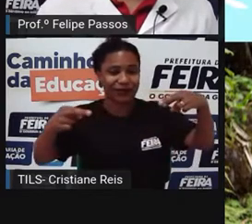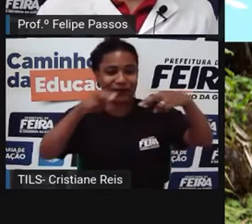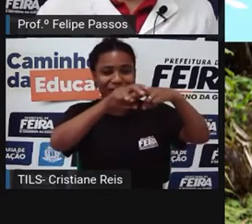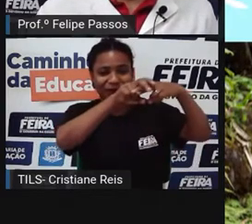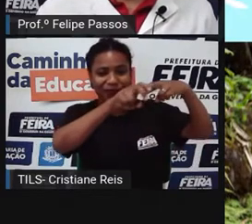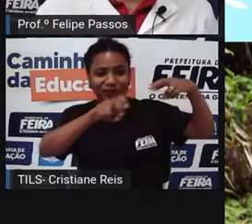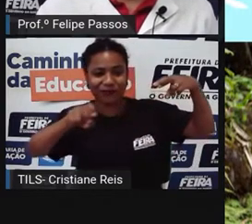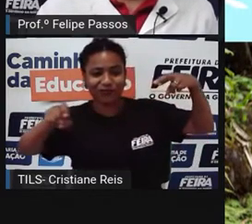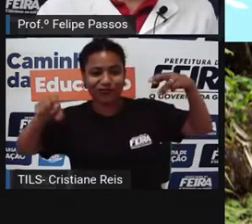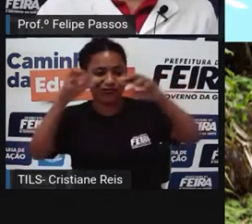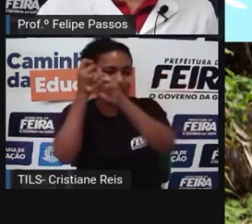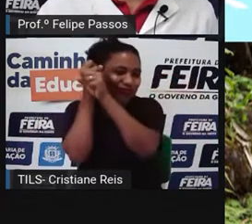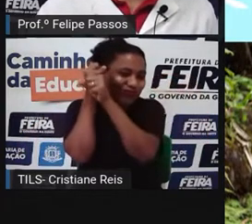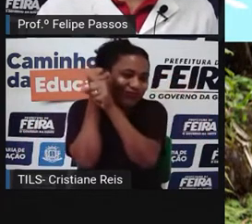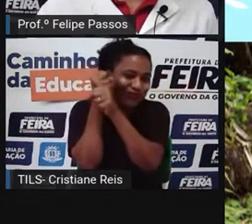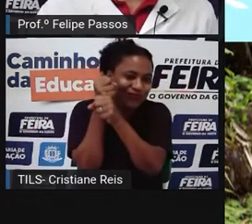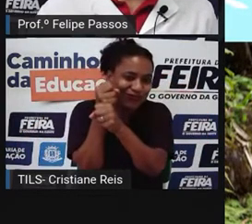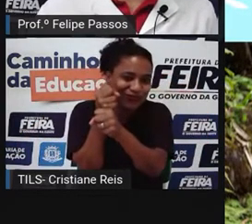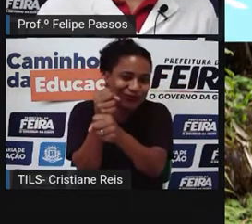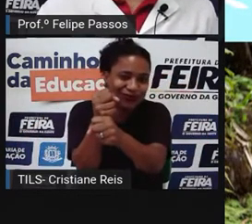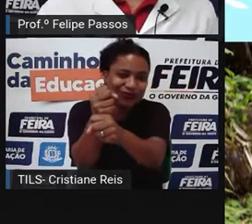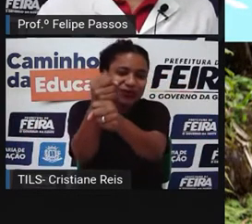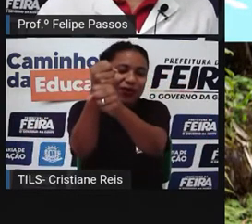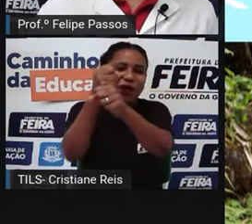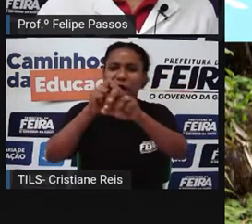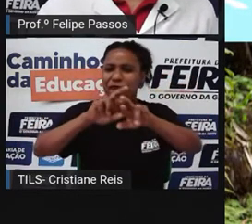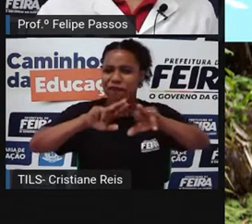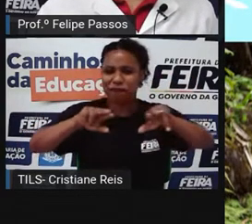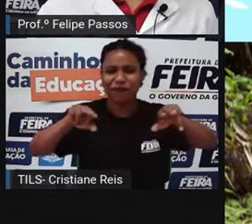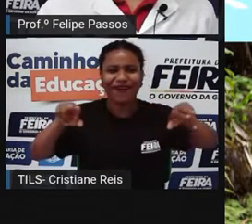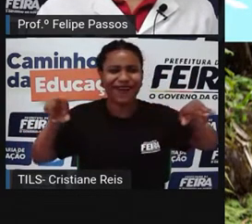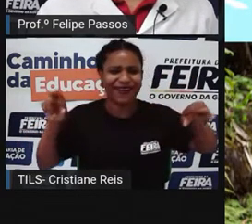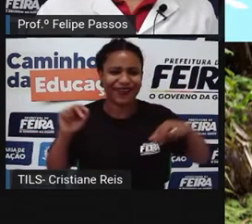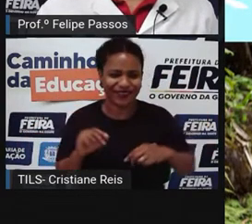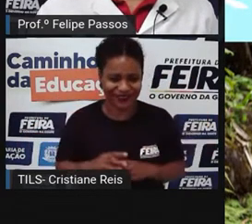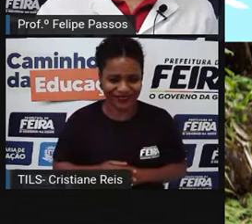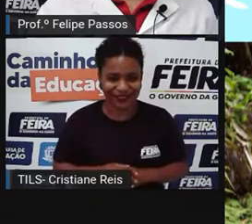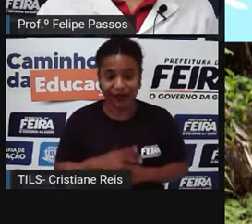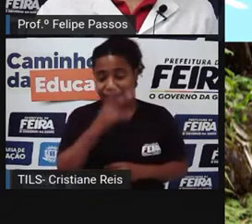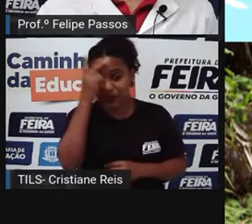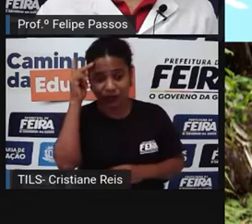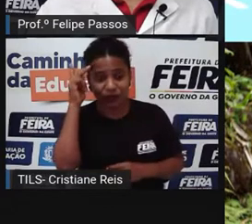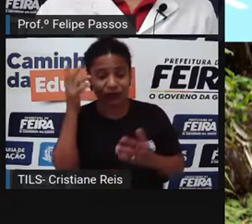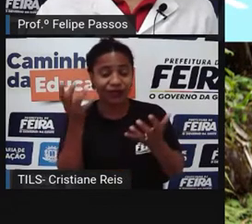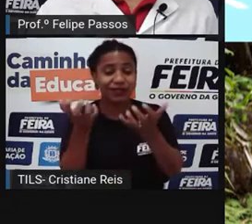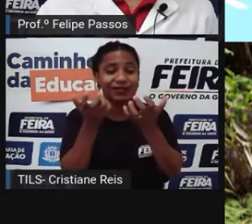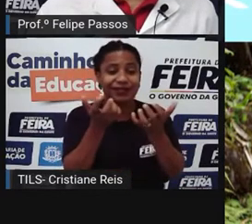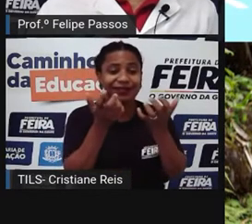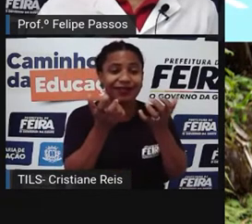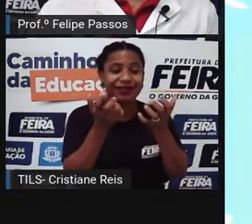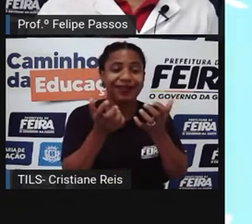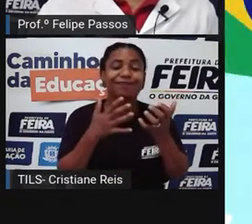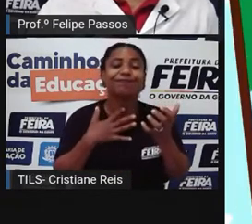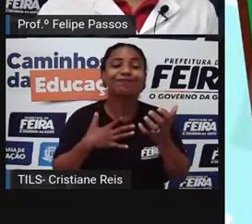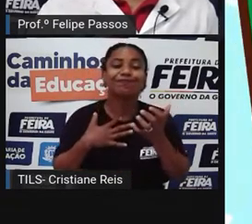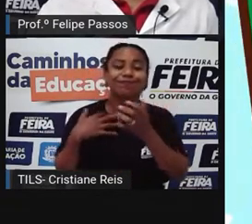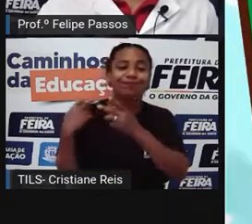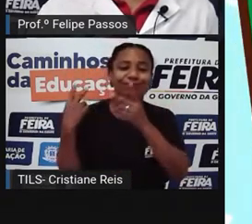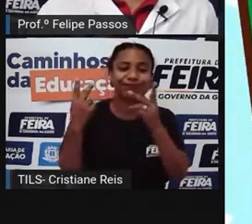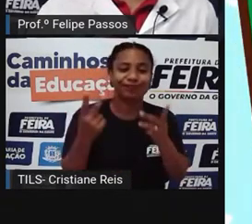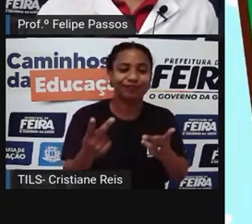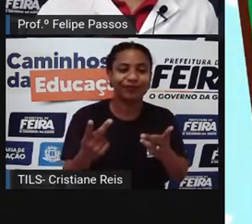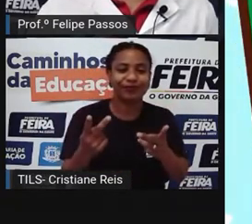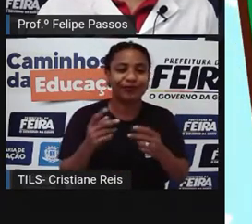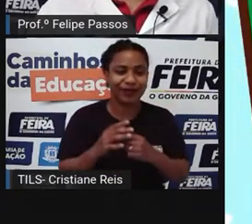isso chama a atenção do turista. E o que é importante a gente pensar aqui nesse momento? Economicamente